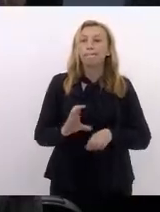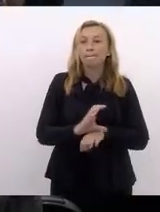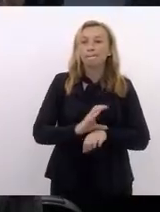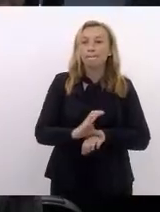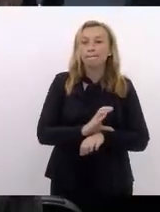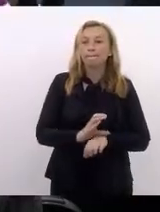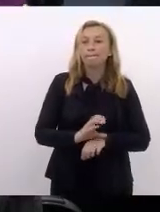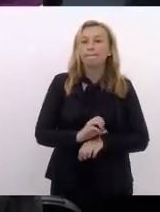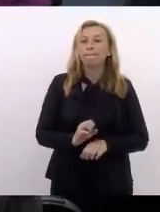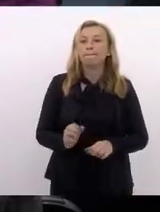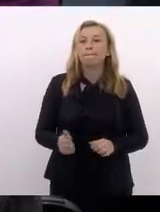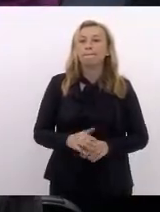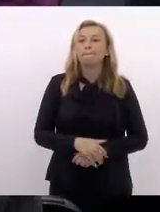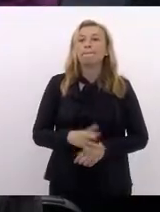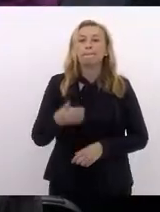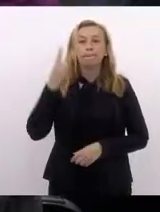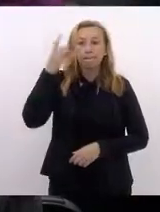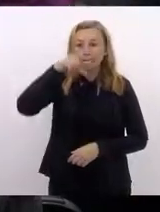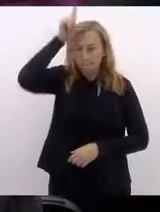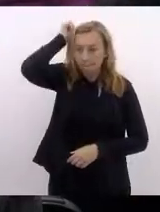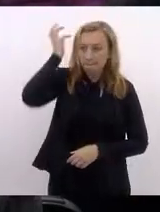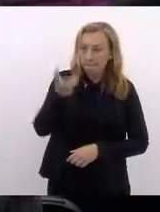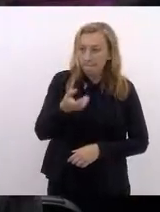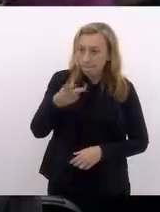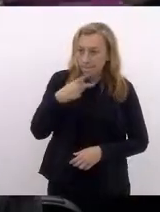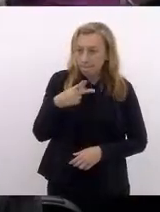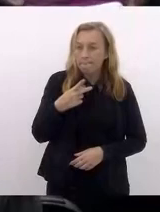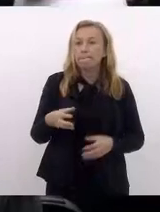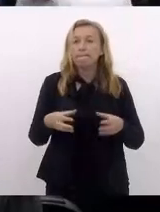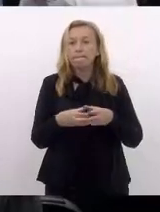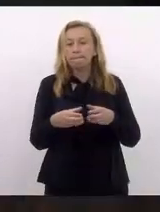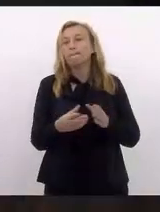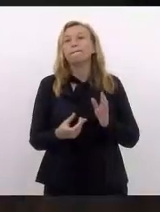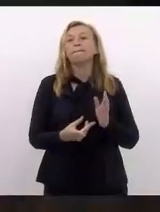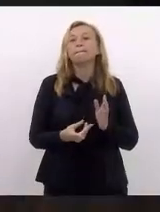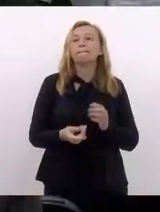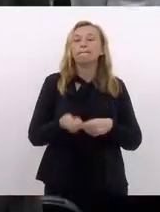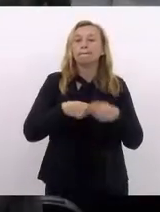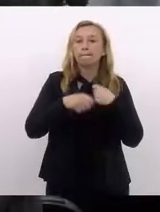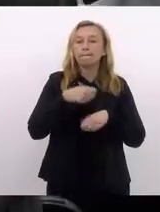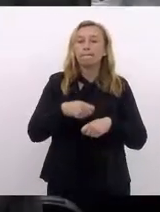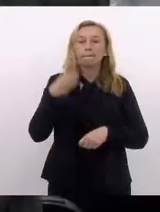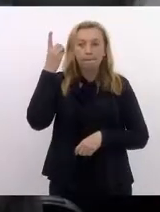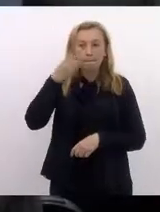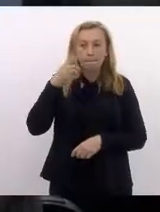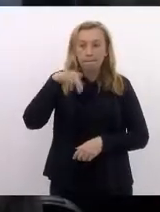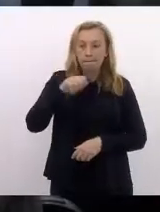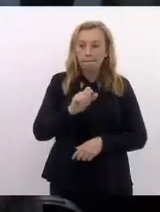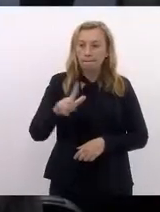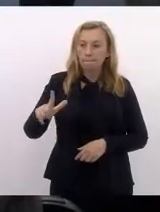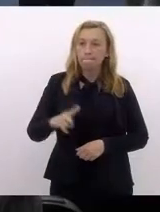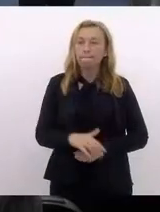constitucionalidade tá tudo isso quer falar não você vai começar a economia Deputado Honorato de Carvalho